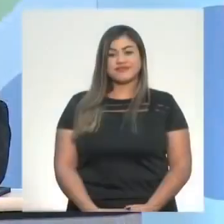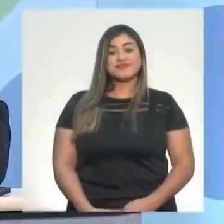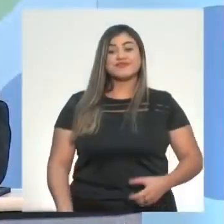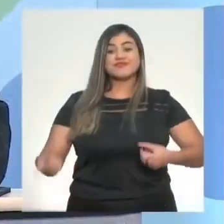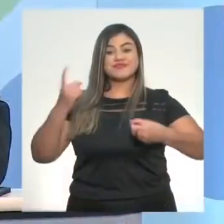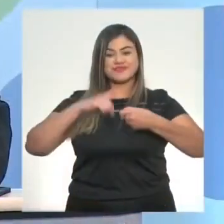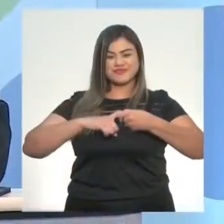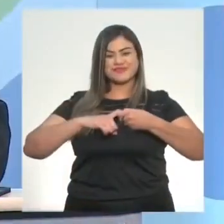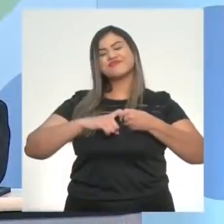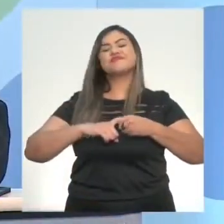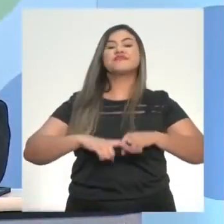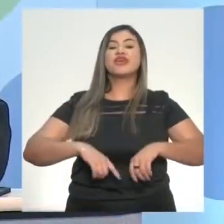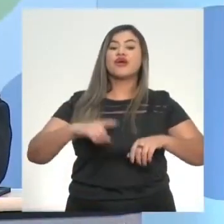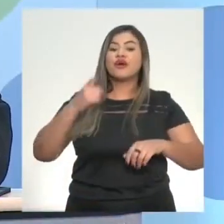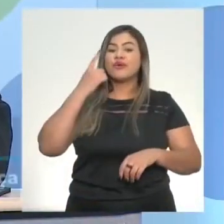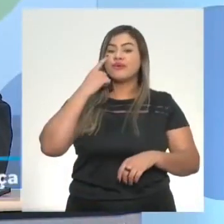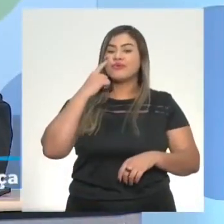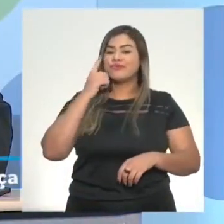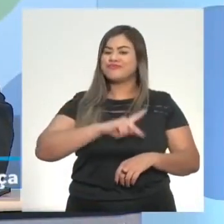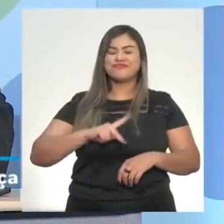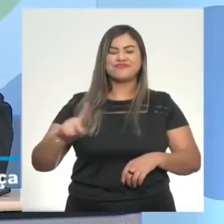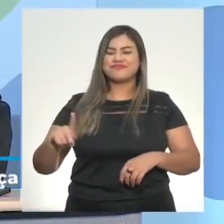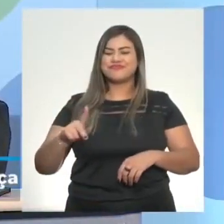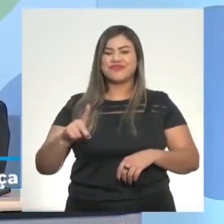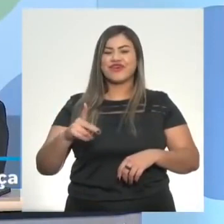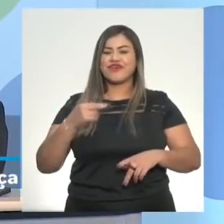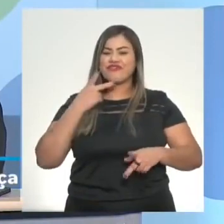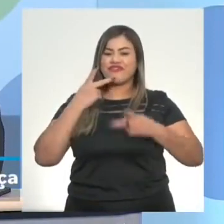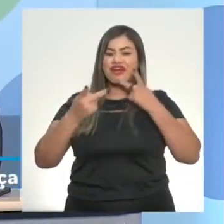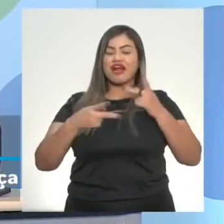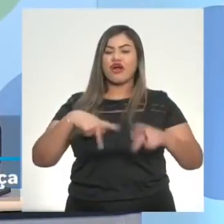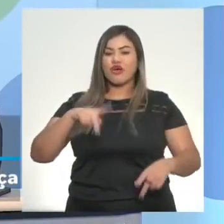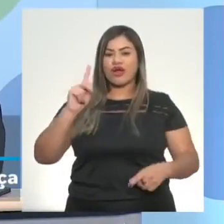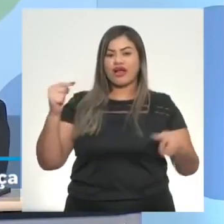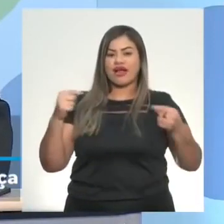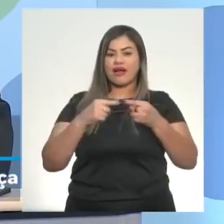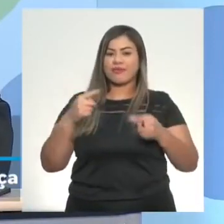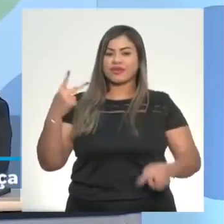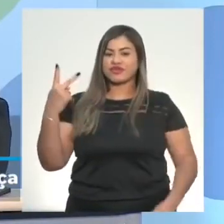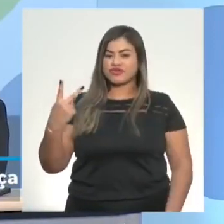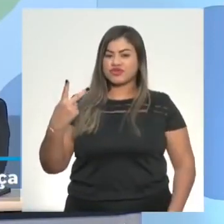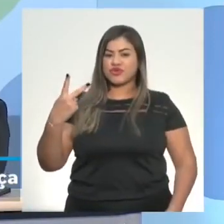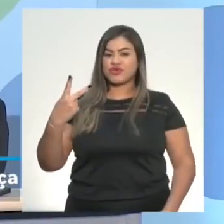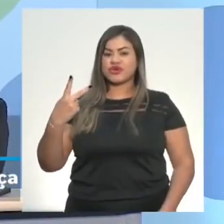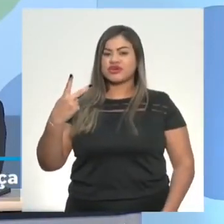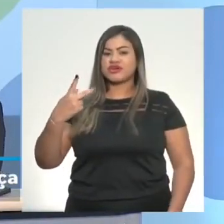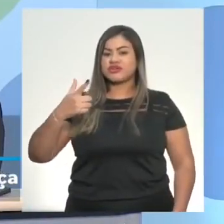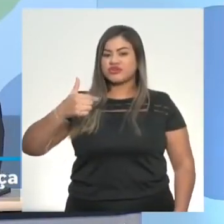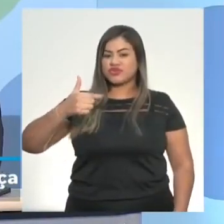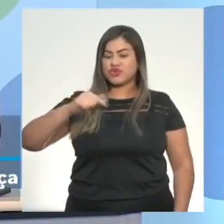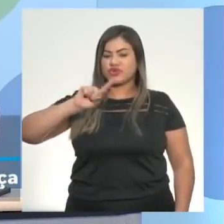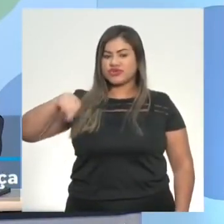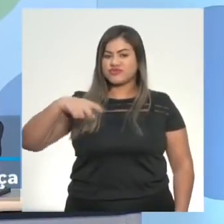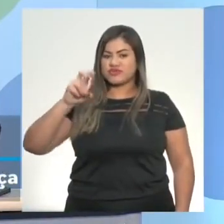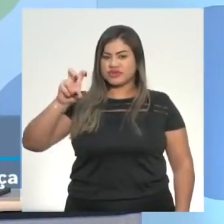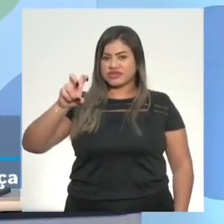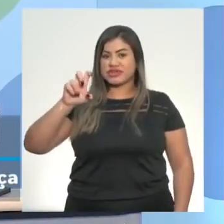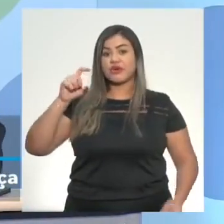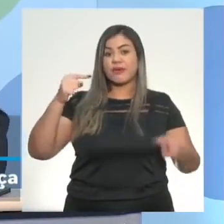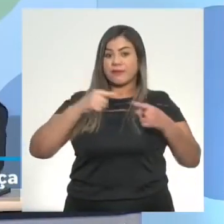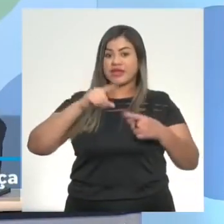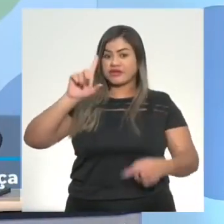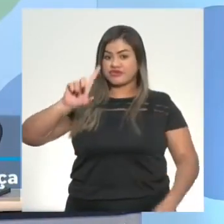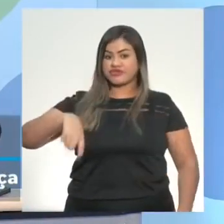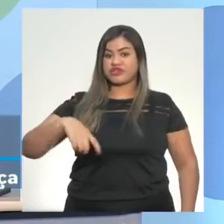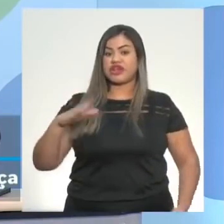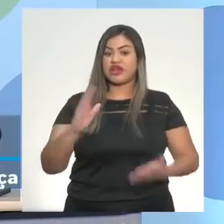Voltamos da atividade. Olha, professora Inês, gostei de ver. Eles colocaram que o K vale 2,5, que o X é 12,5. E